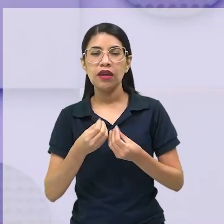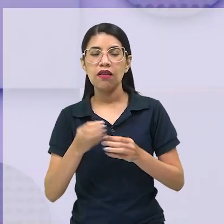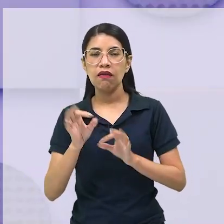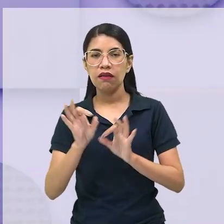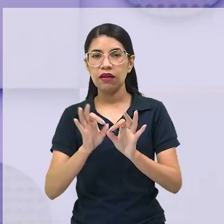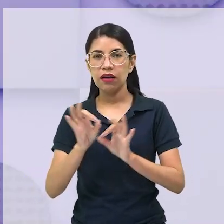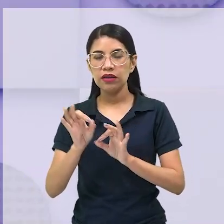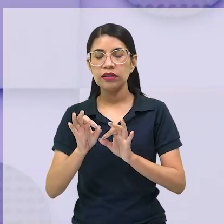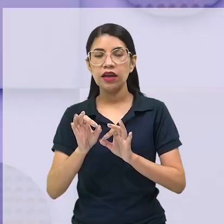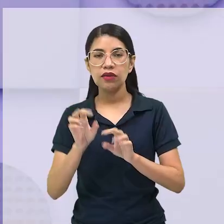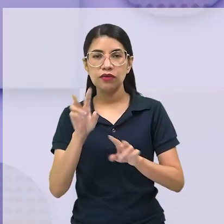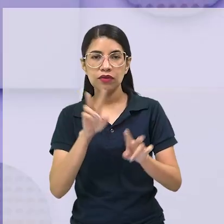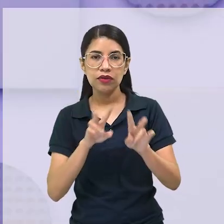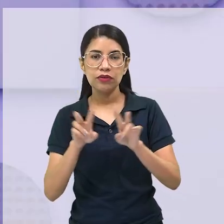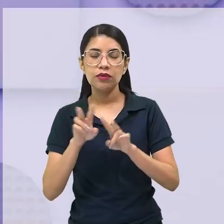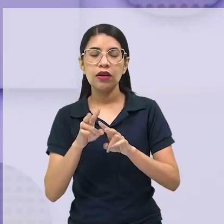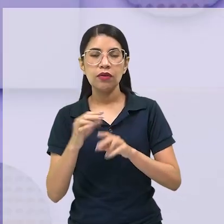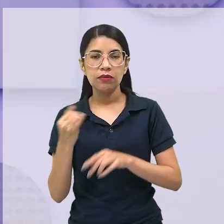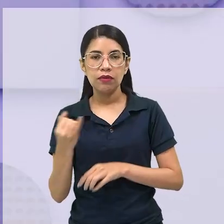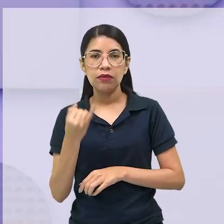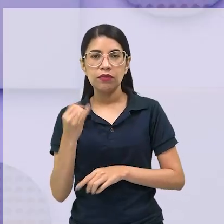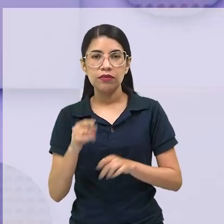é impactante.